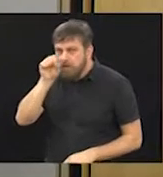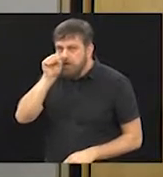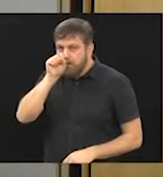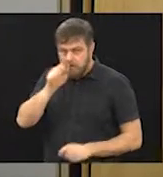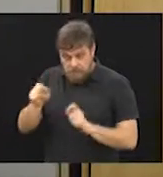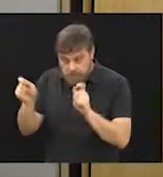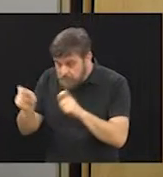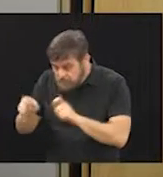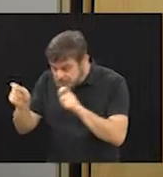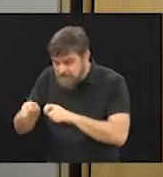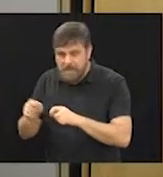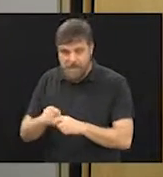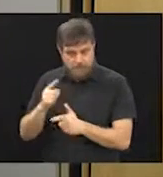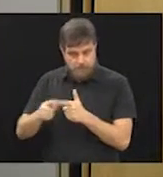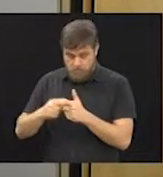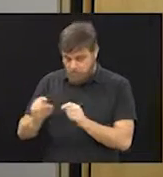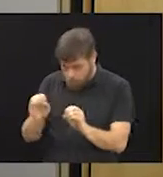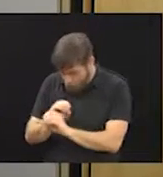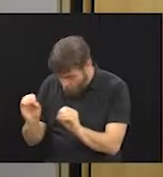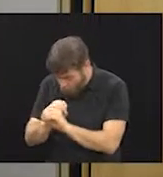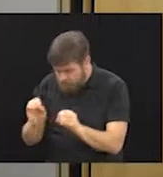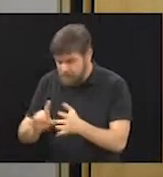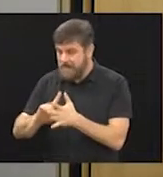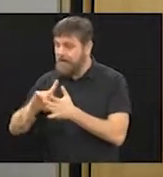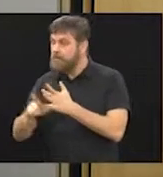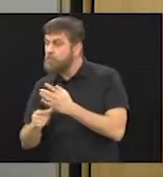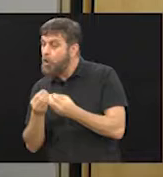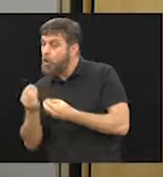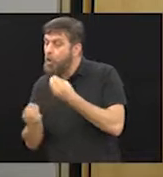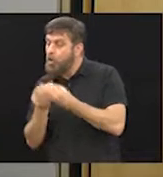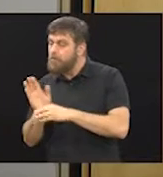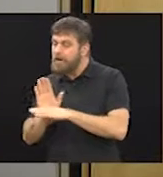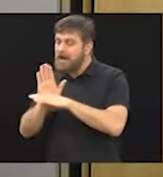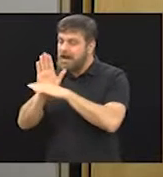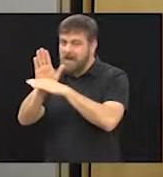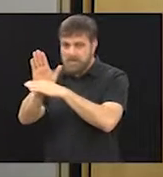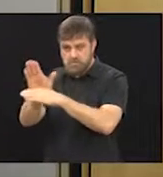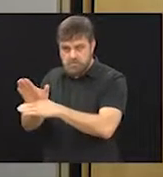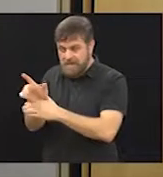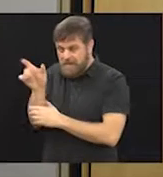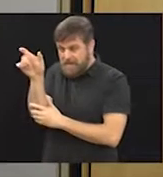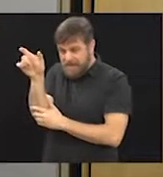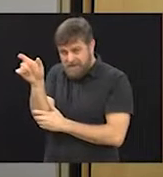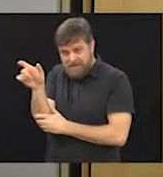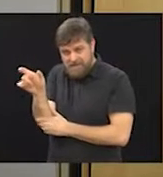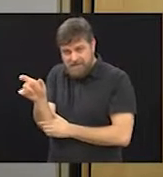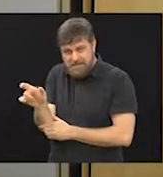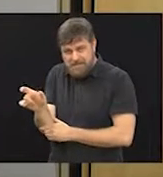estão desobstruídas, tá? E dentro do possível, colocar esse paciente